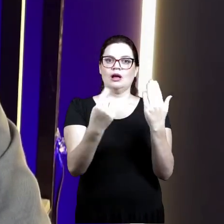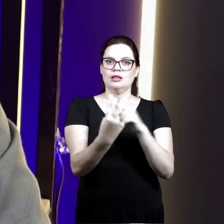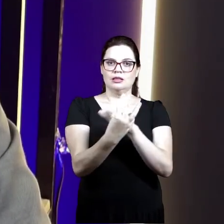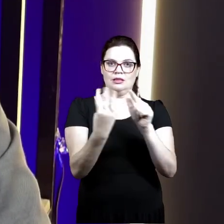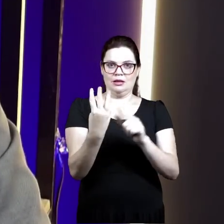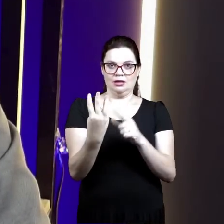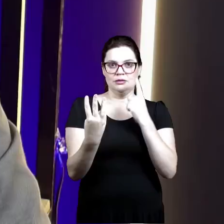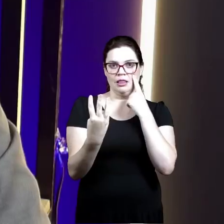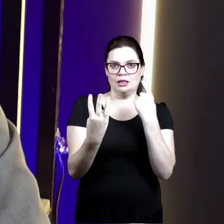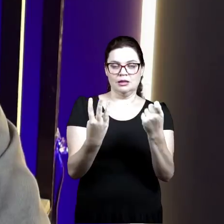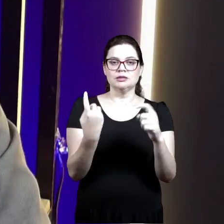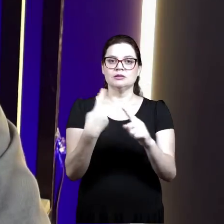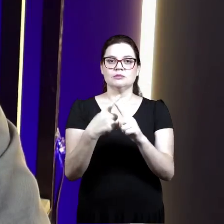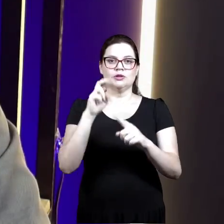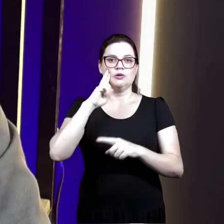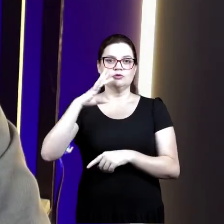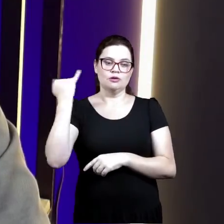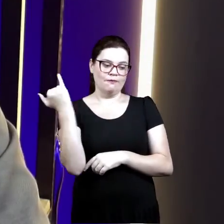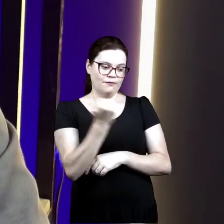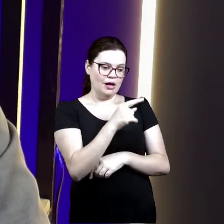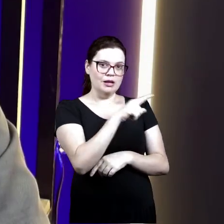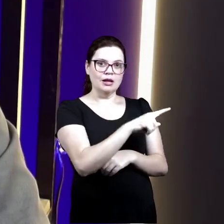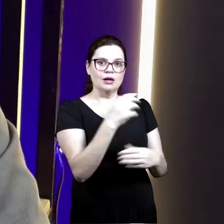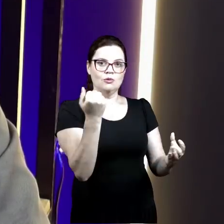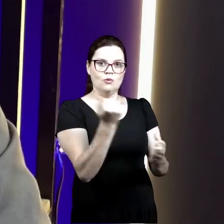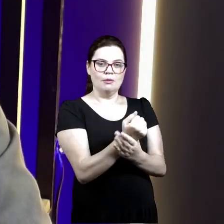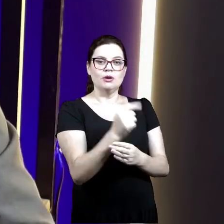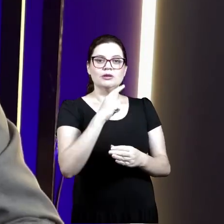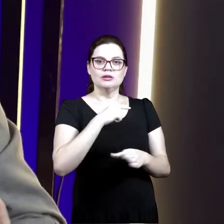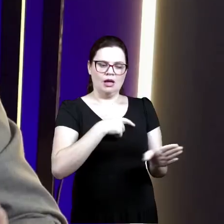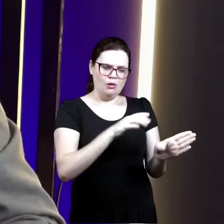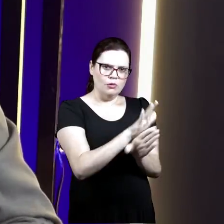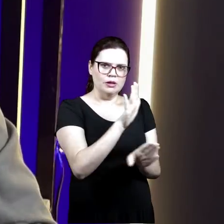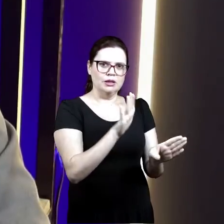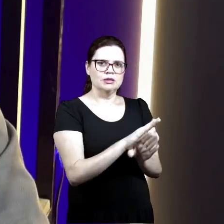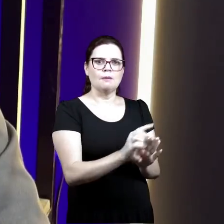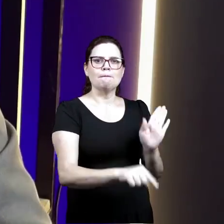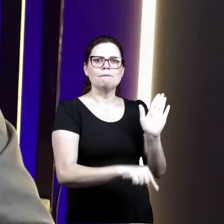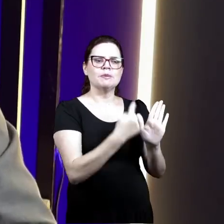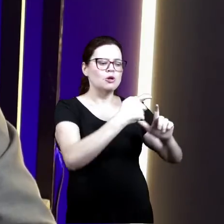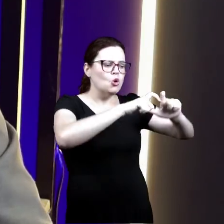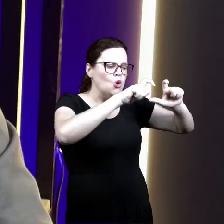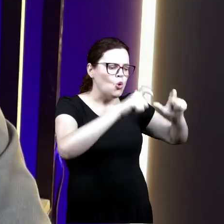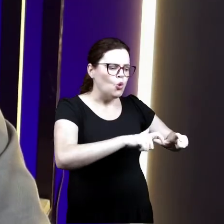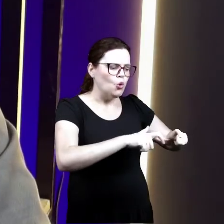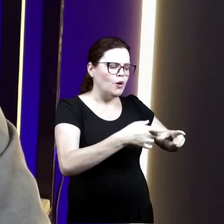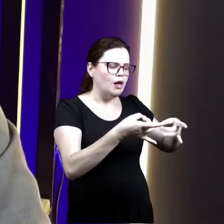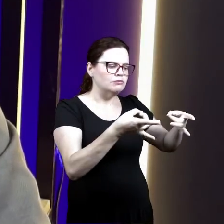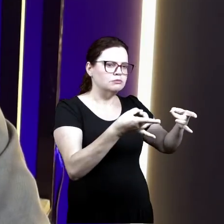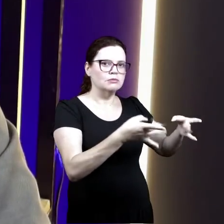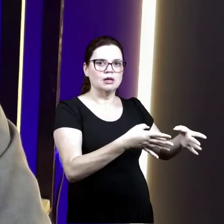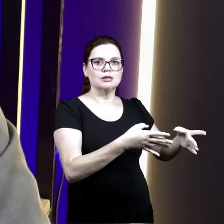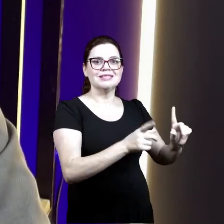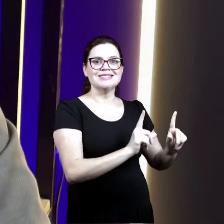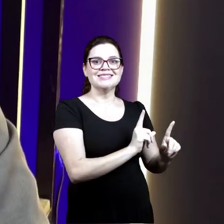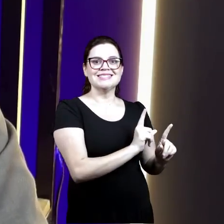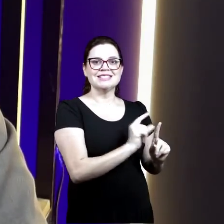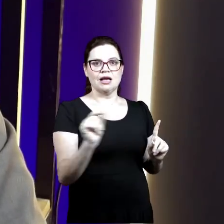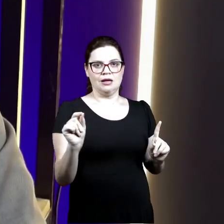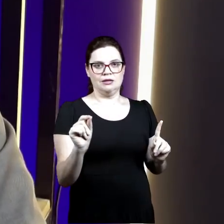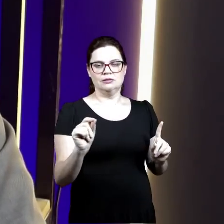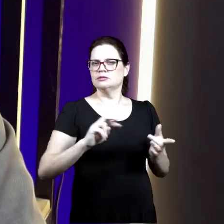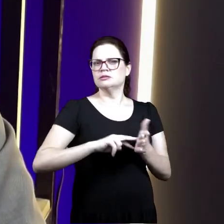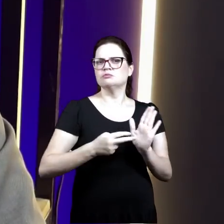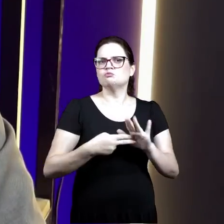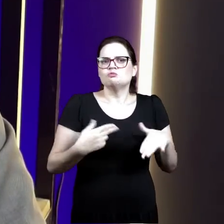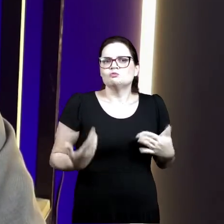Abraão, há algumas orientações da parte de Deus. Por exemplo, sai da tua terra, né? Mas o que significa isso para nós? O que nós podemos aplicar